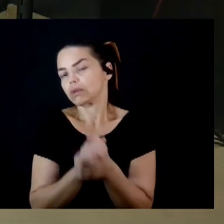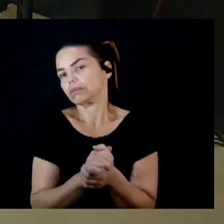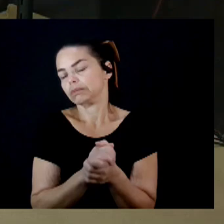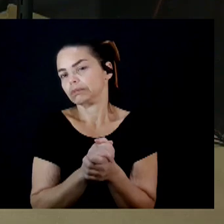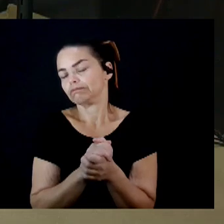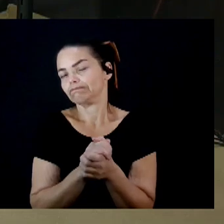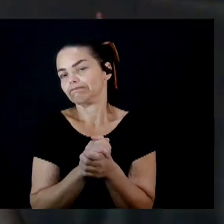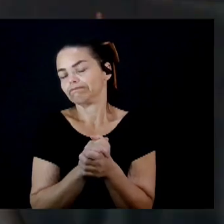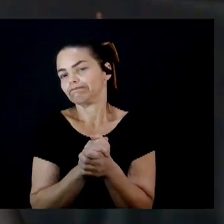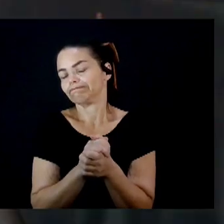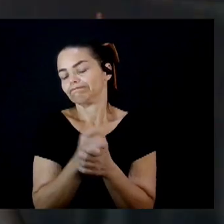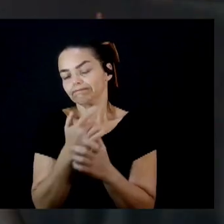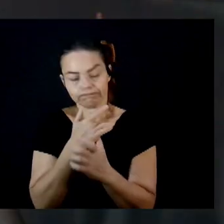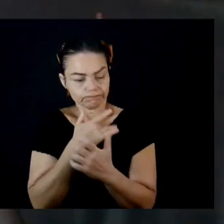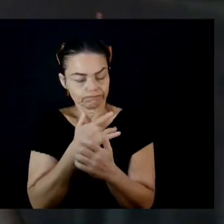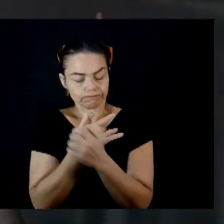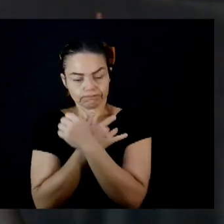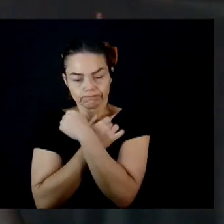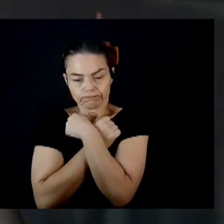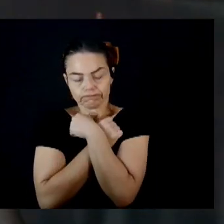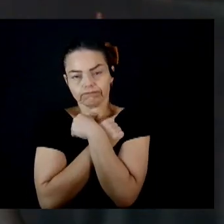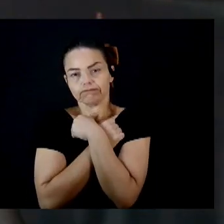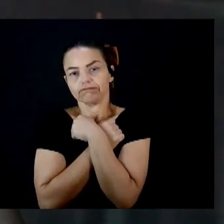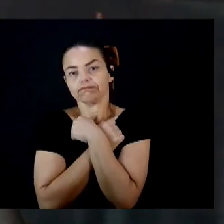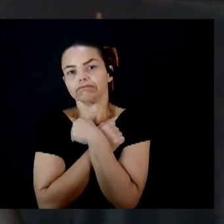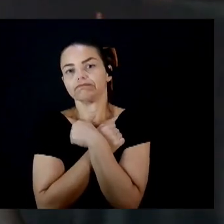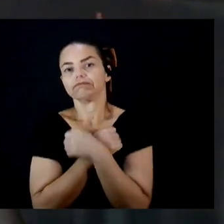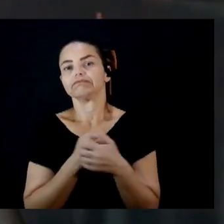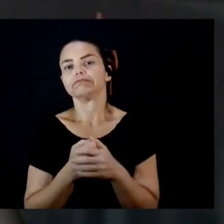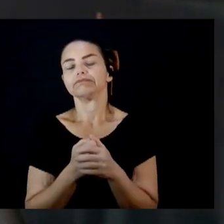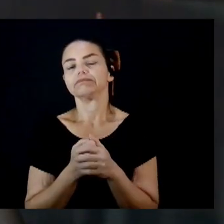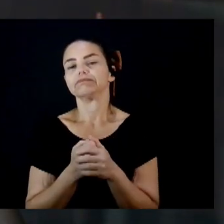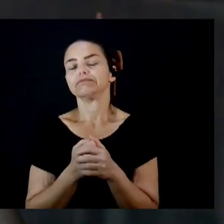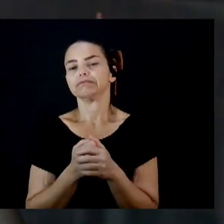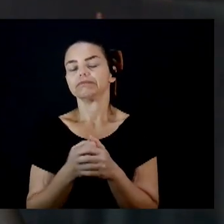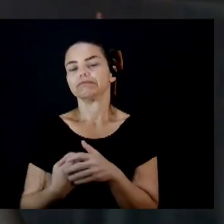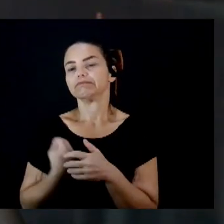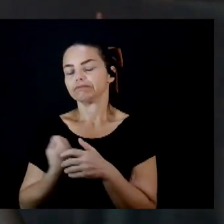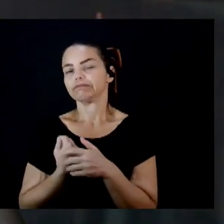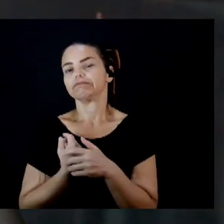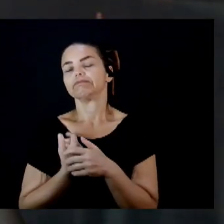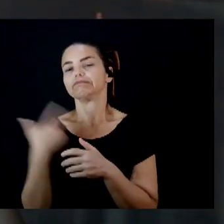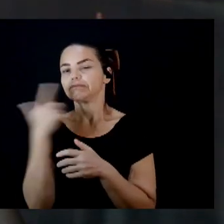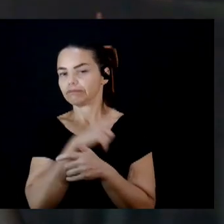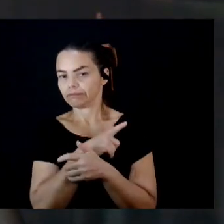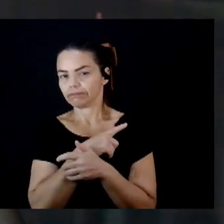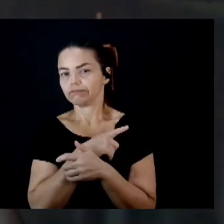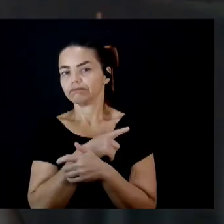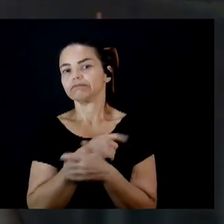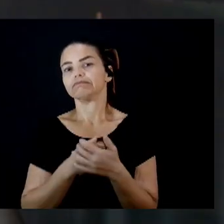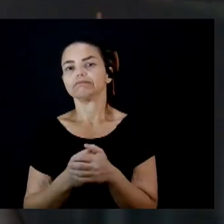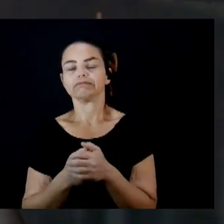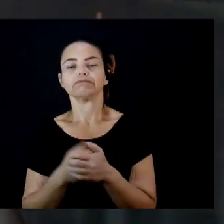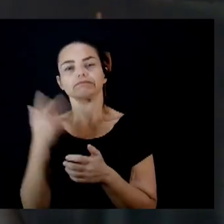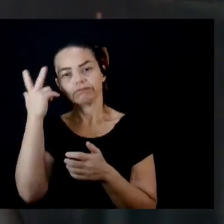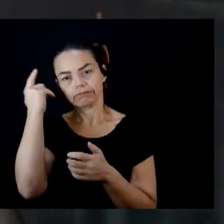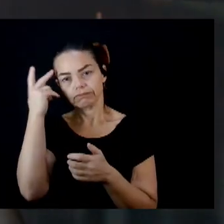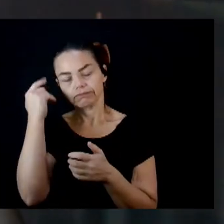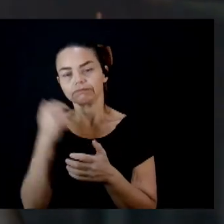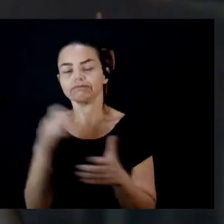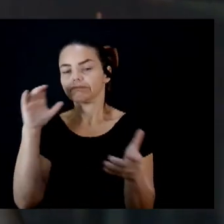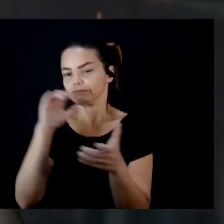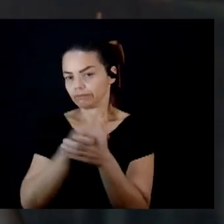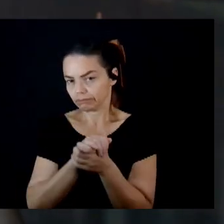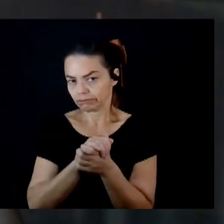né? O casal, quando existe já a conquista garantida, que normalmente é o que o casamento, é o